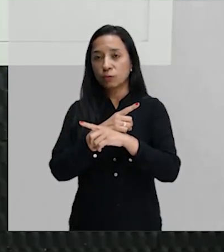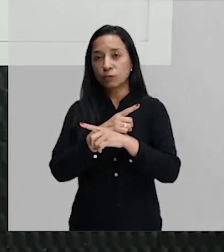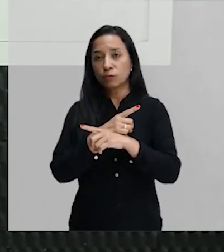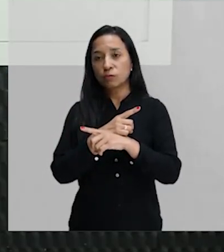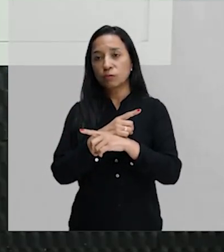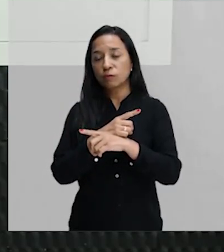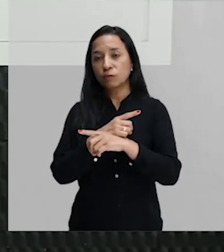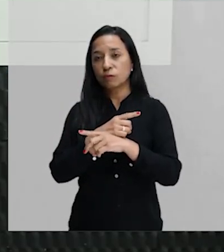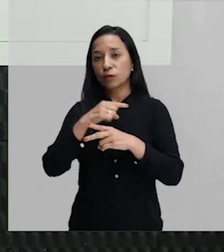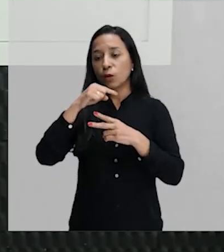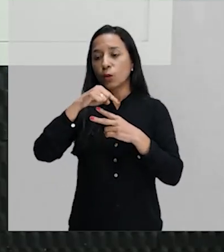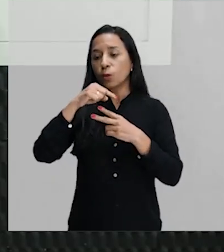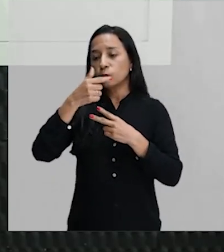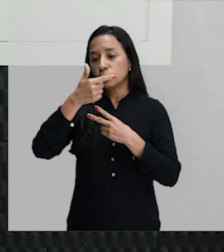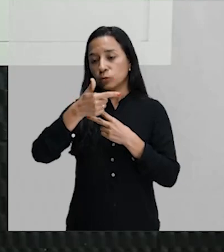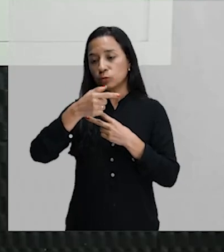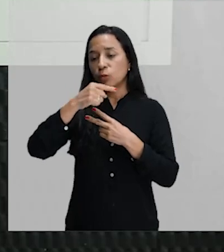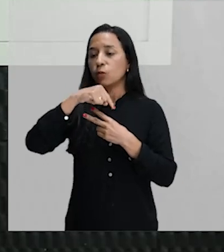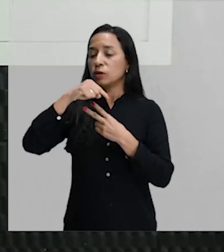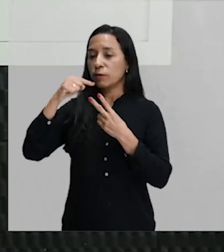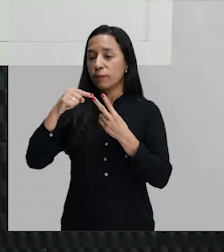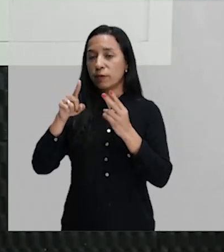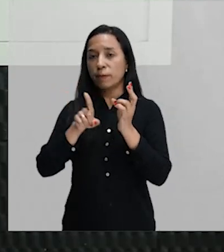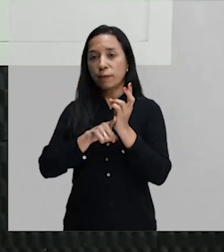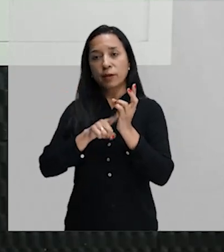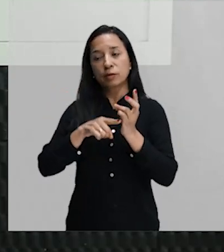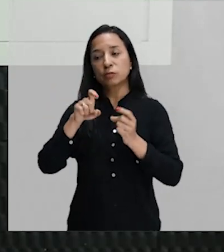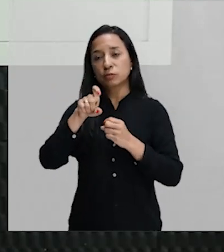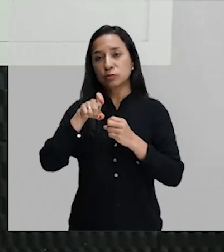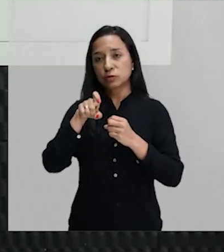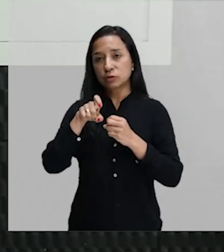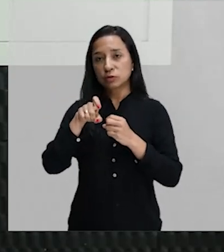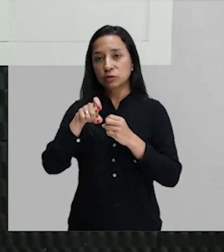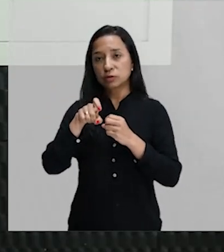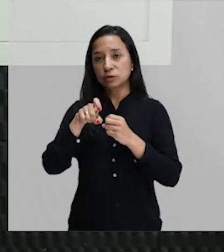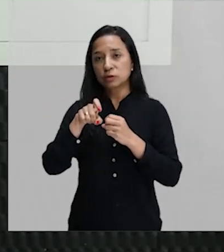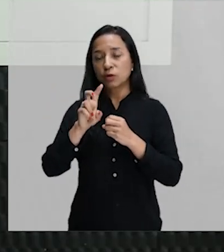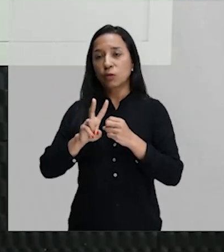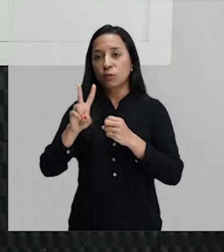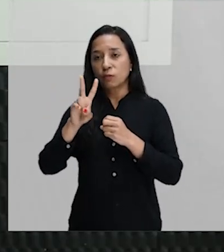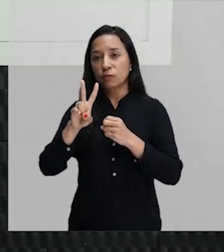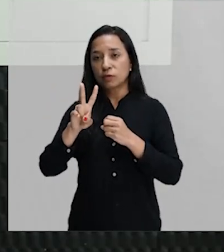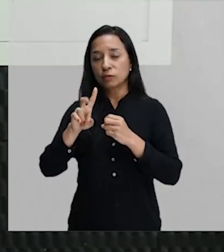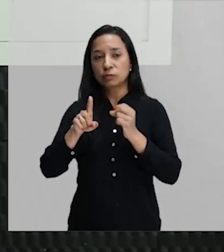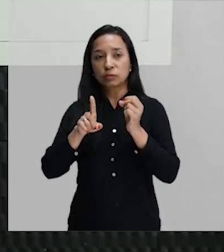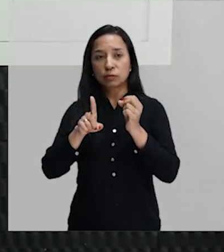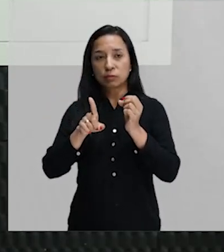de 2π menos x, ele vai ter o valor menos o seno de x.